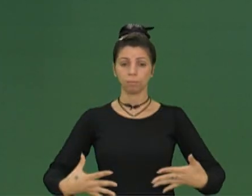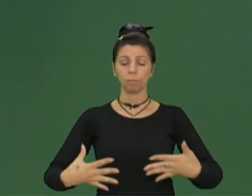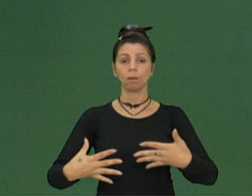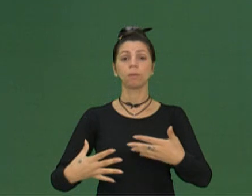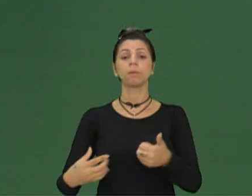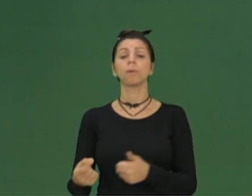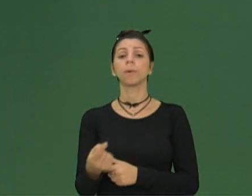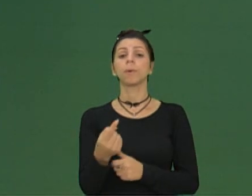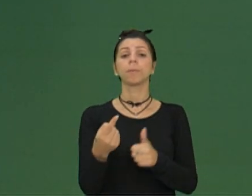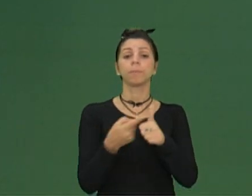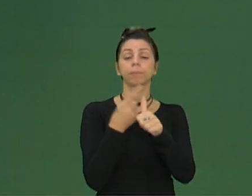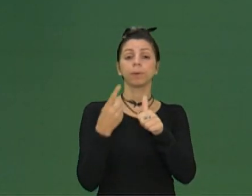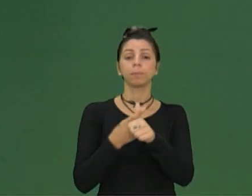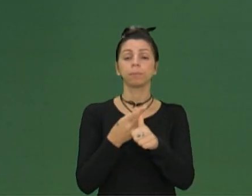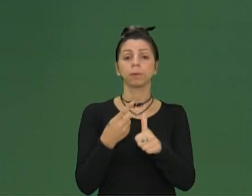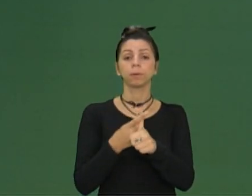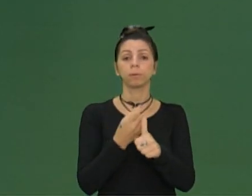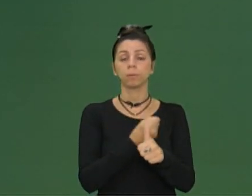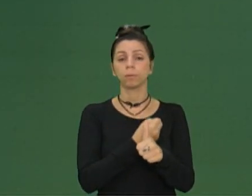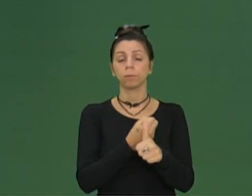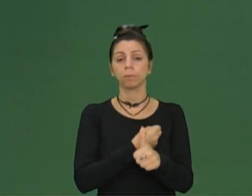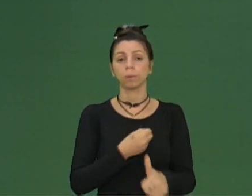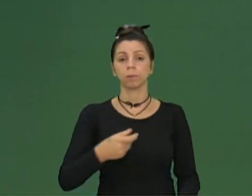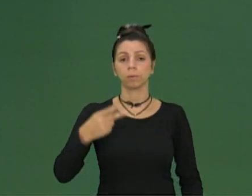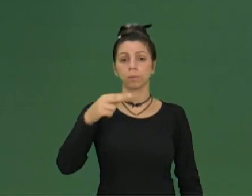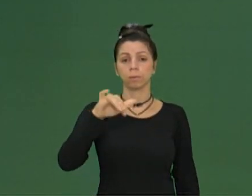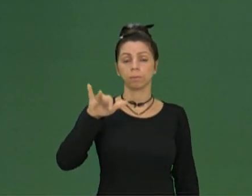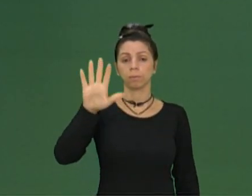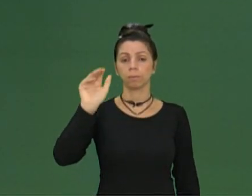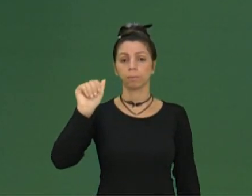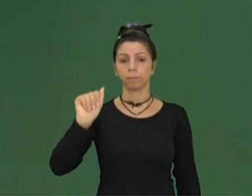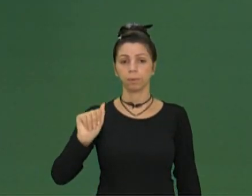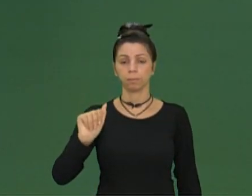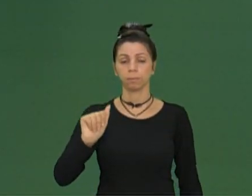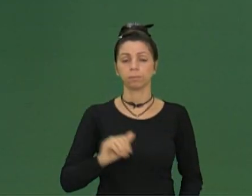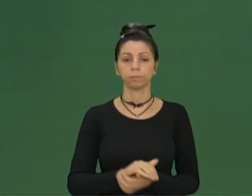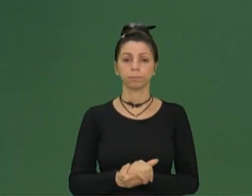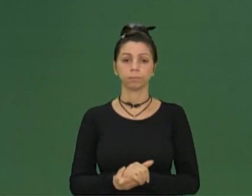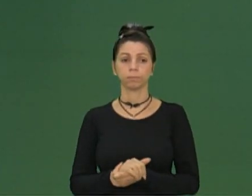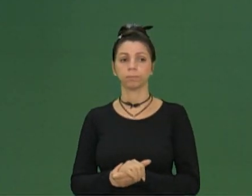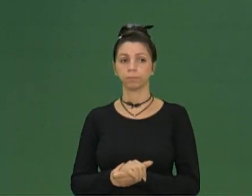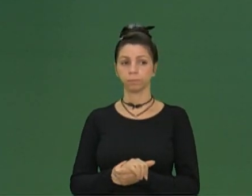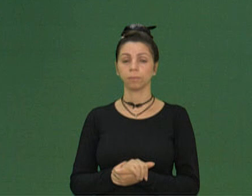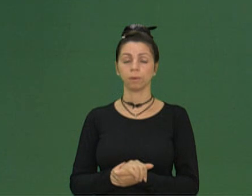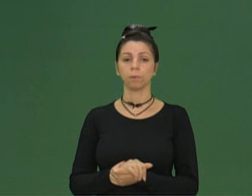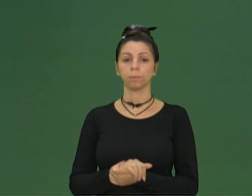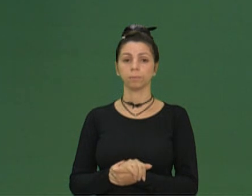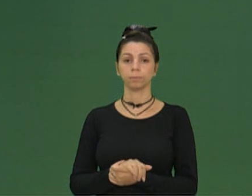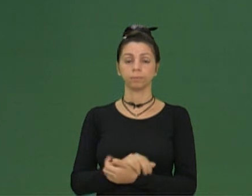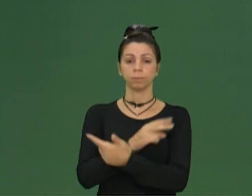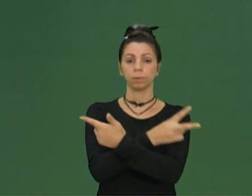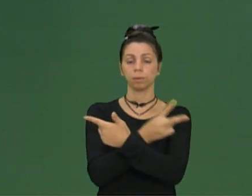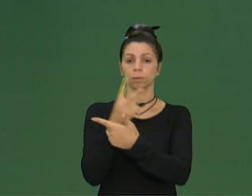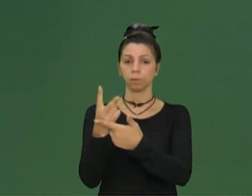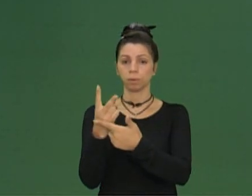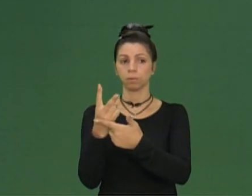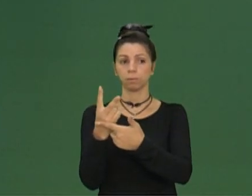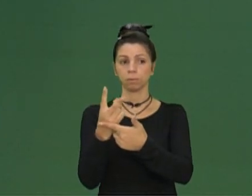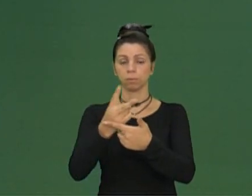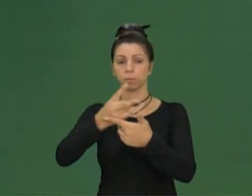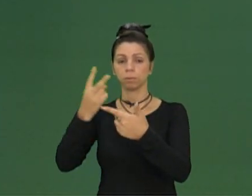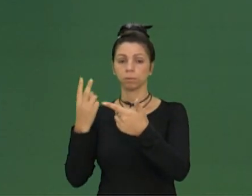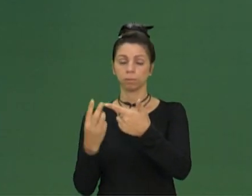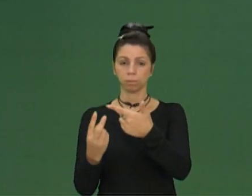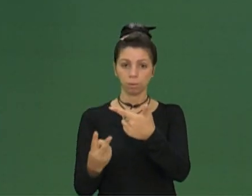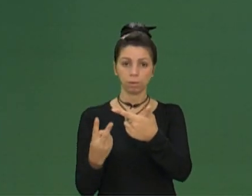número primo, que era quem? O 2. 12 divididos por 2, eu tenho quem? O 6. 6 divididos por 2, eu tenho o